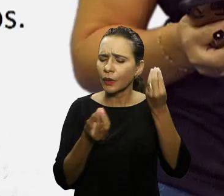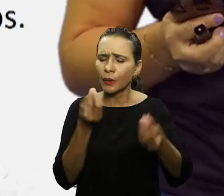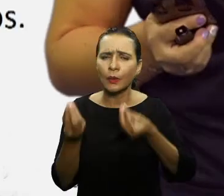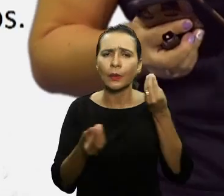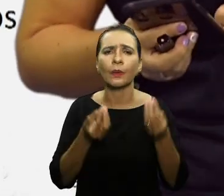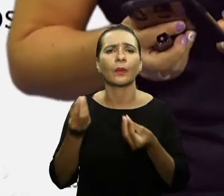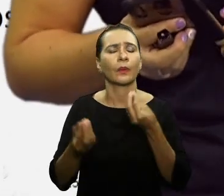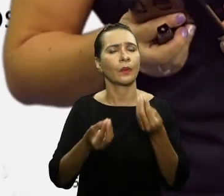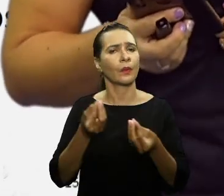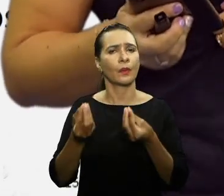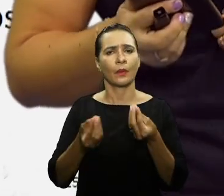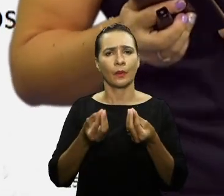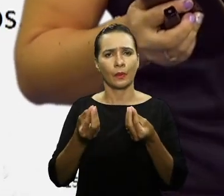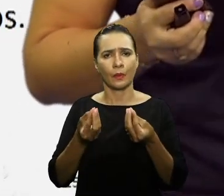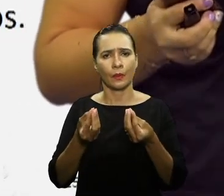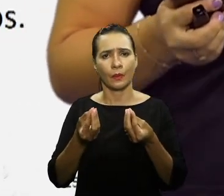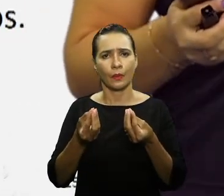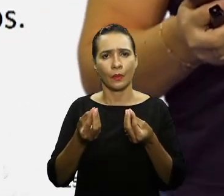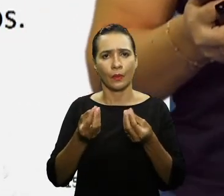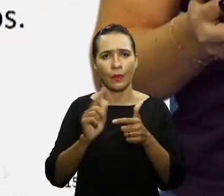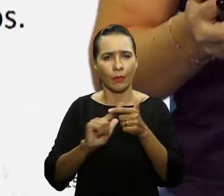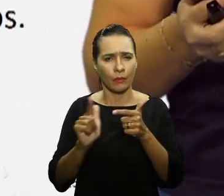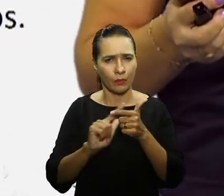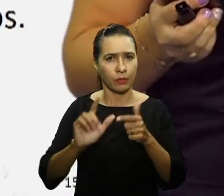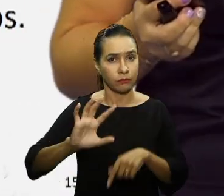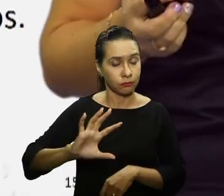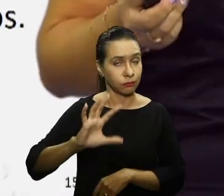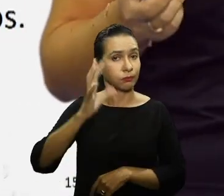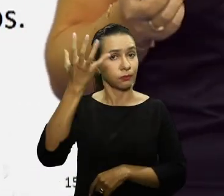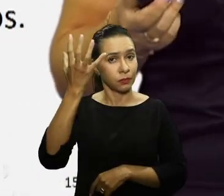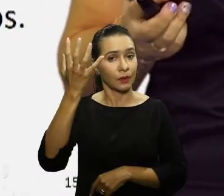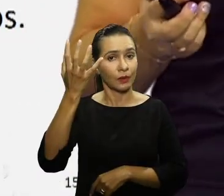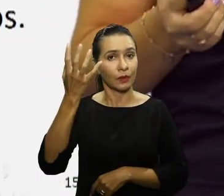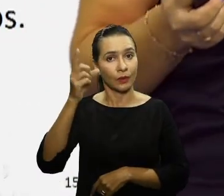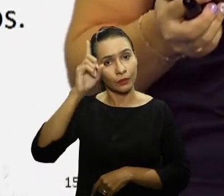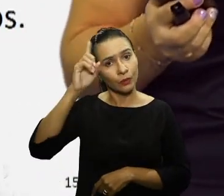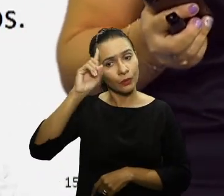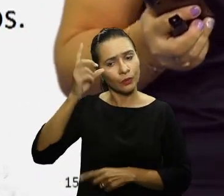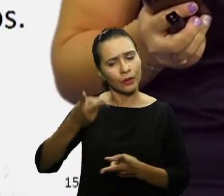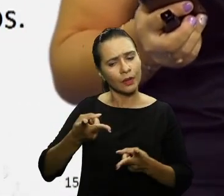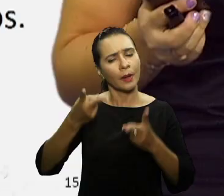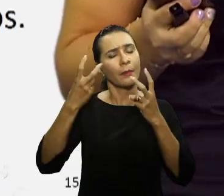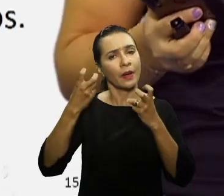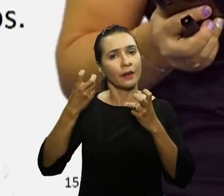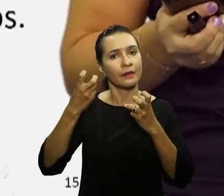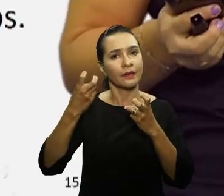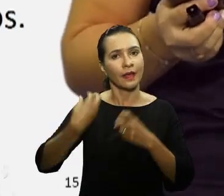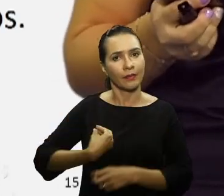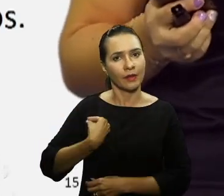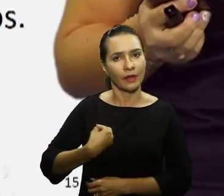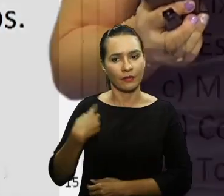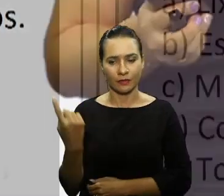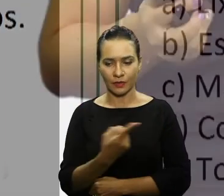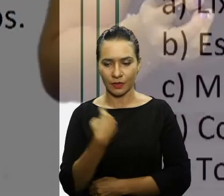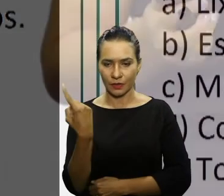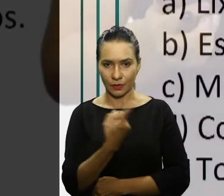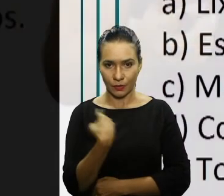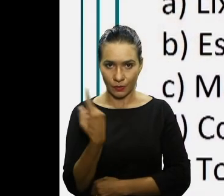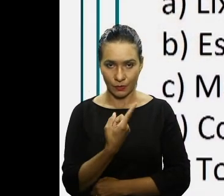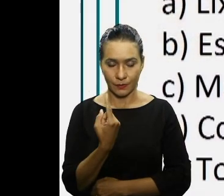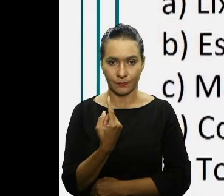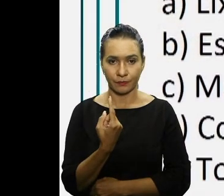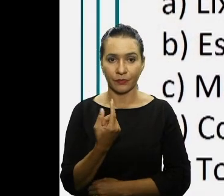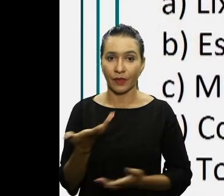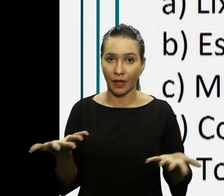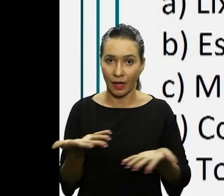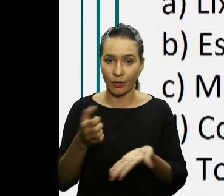como esses danos aparecem no nosso dia a dia mesmo, no nosso contexto. Então, eu